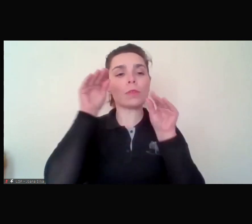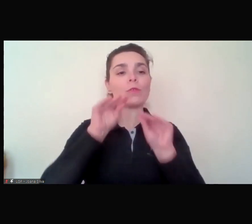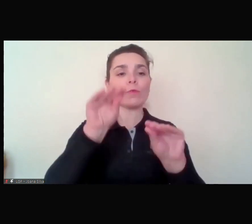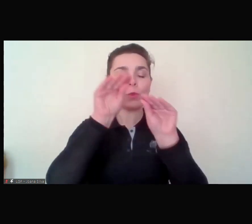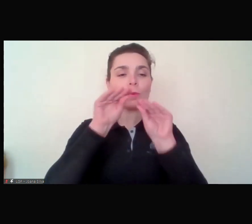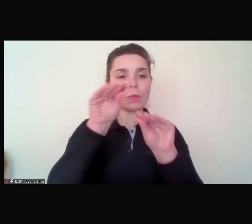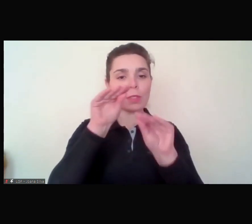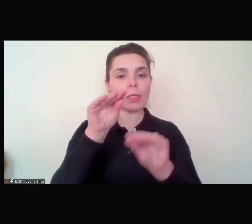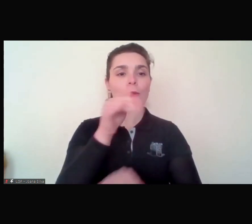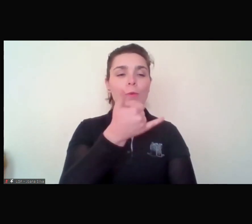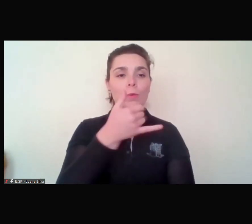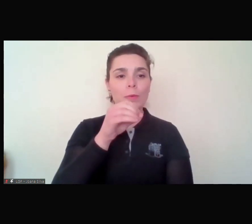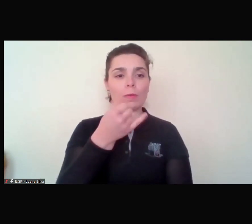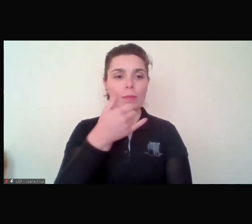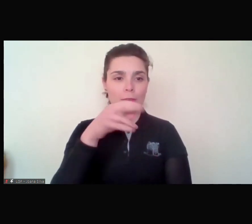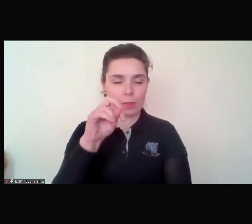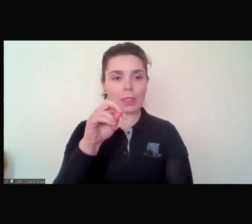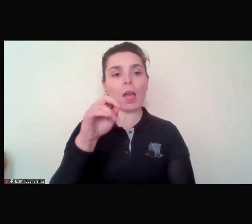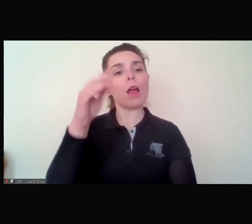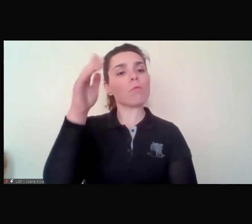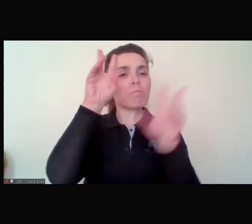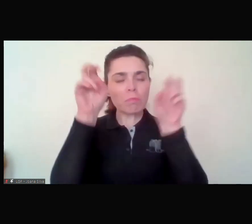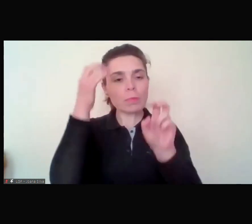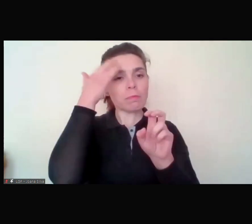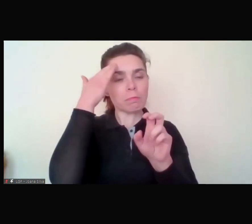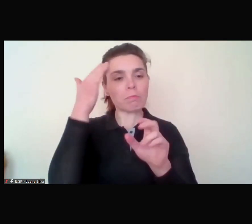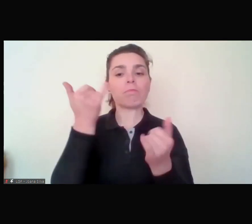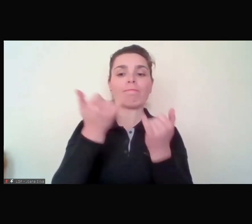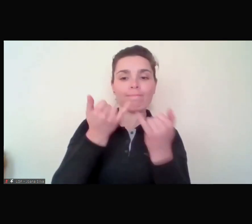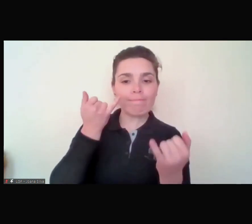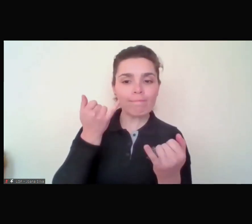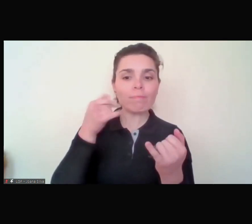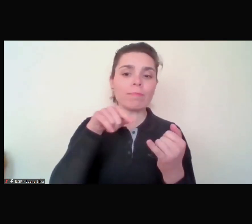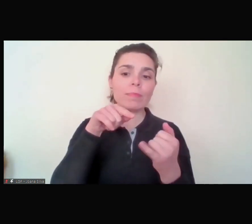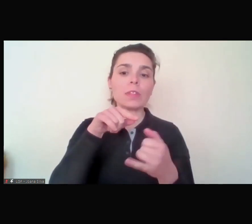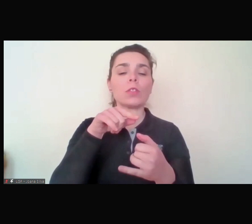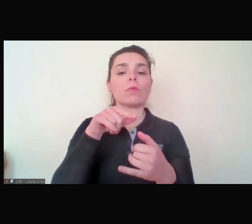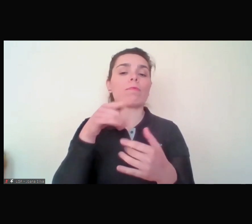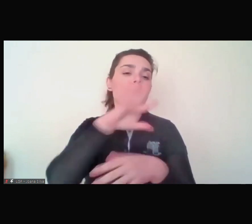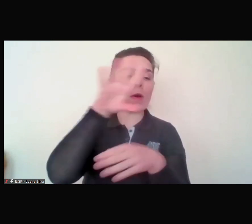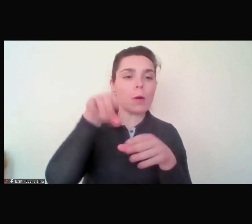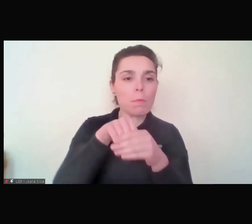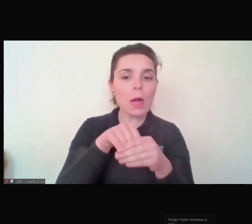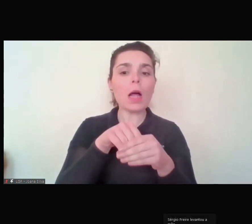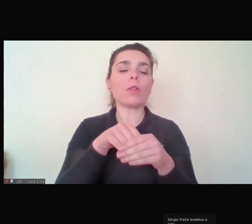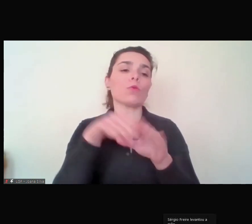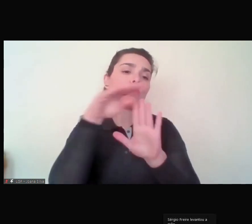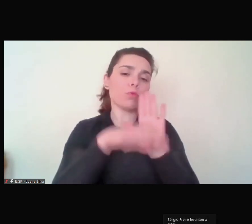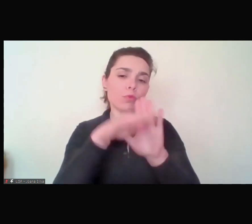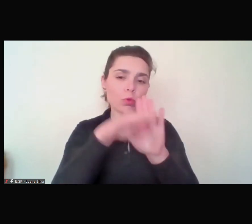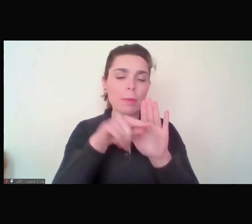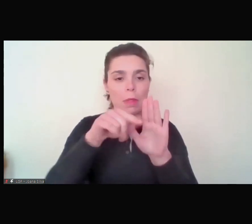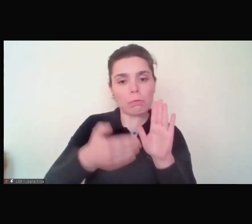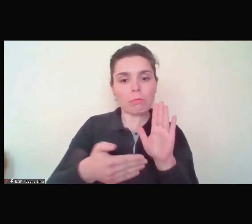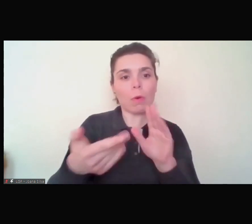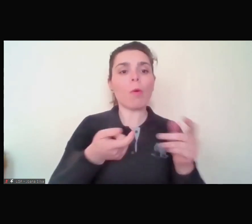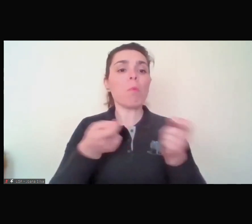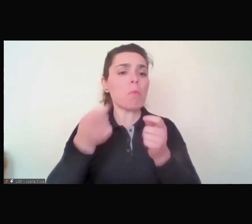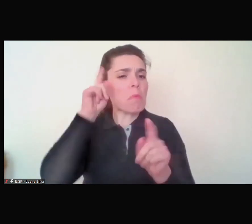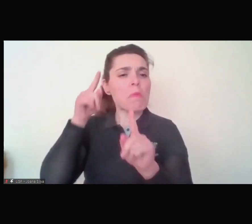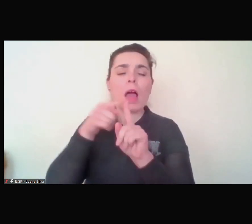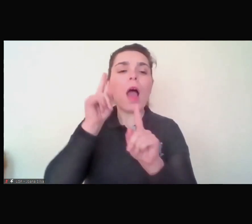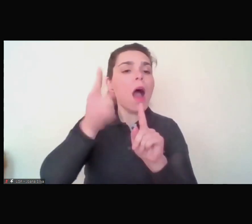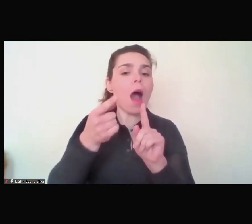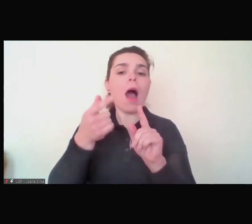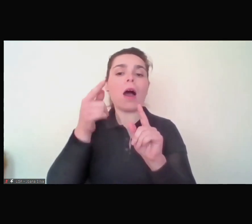Digitais. Esta iniciativa insere-se no ciclo de webinars que o INA está a realizar ao longo desta semana com o objetivo de promover e